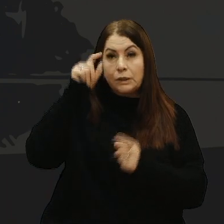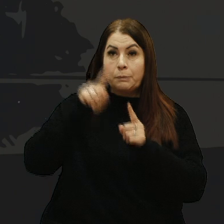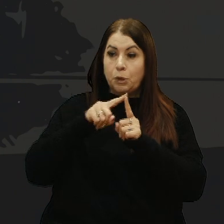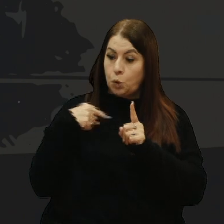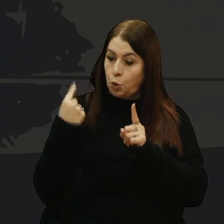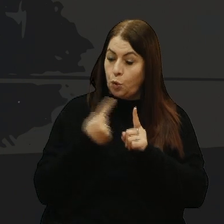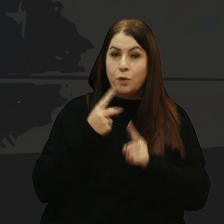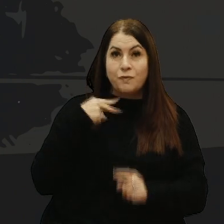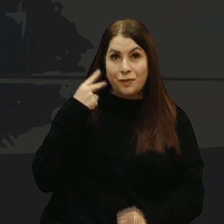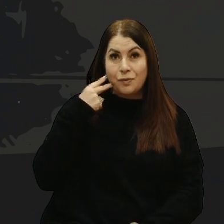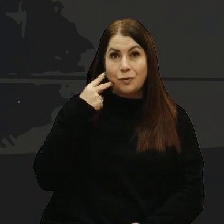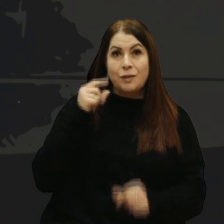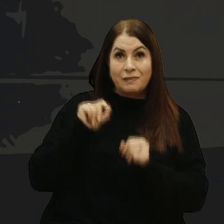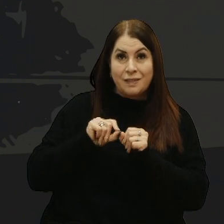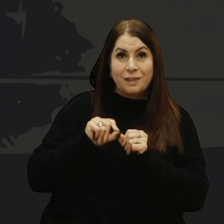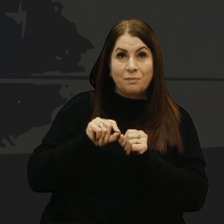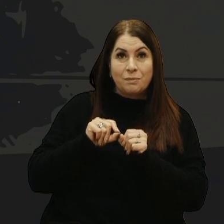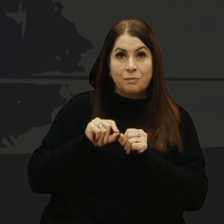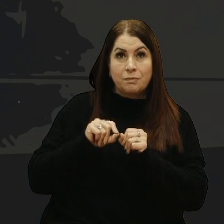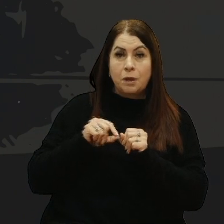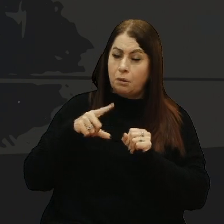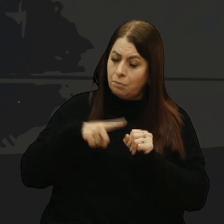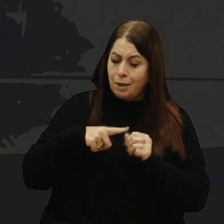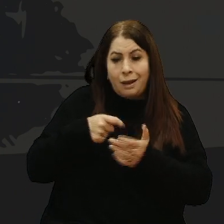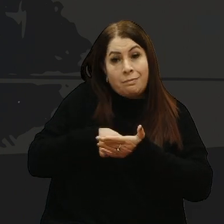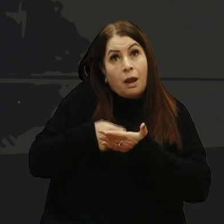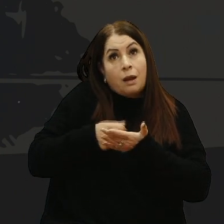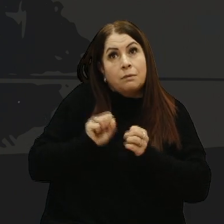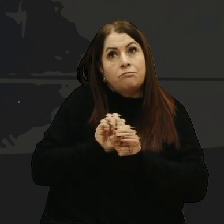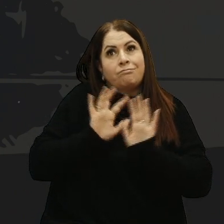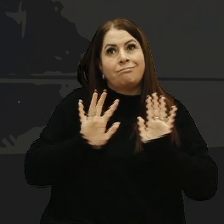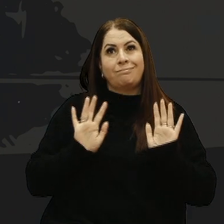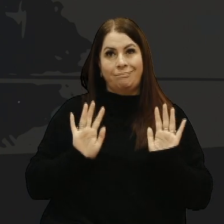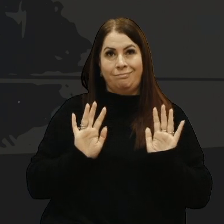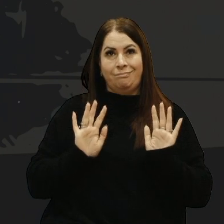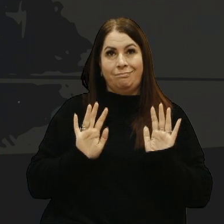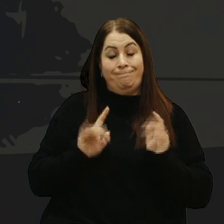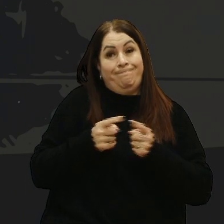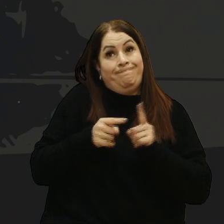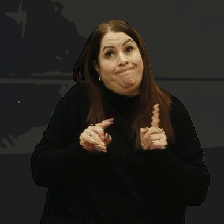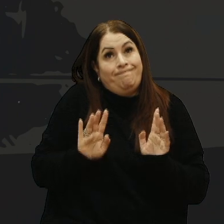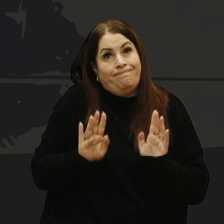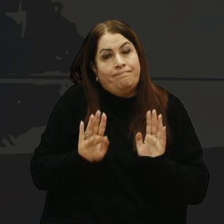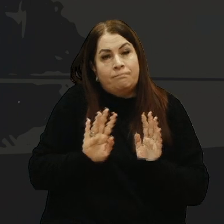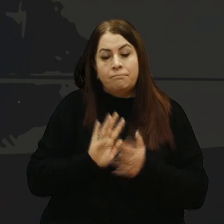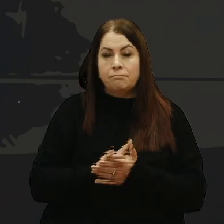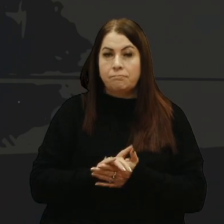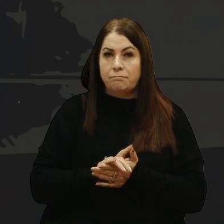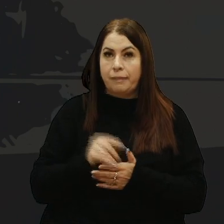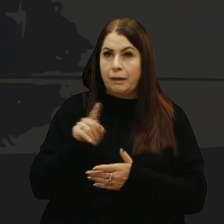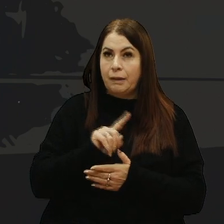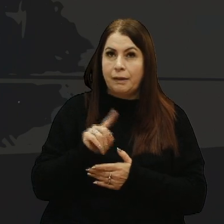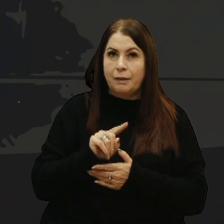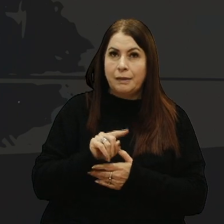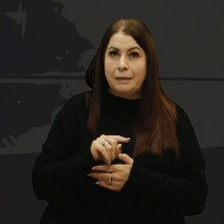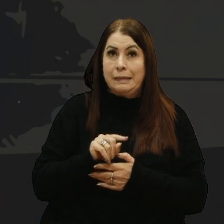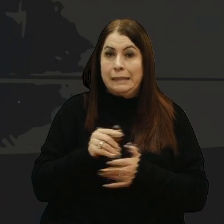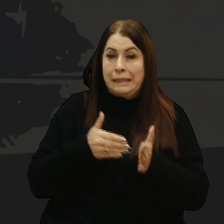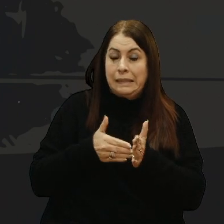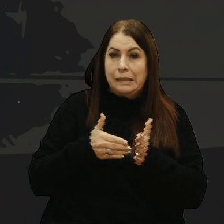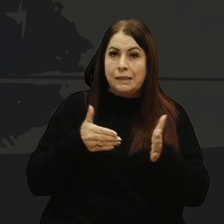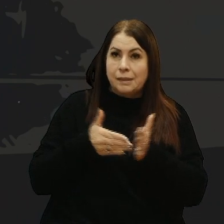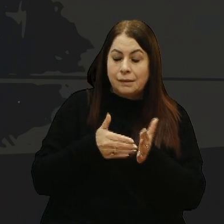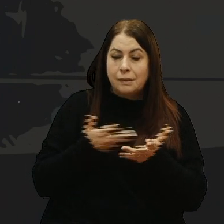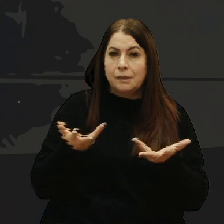nós, vereadores, o que nós fazemos. A gente tenta ser transparente, mas a gente se embreta